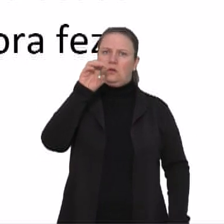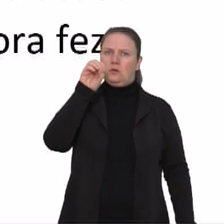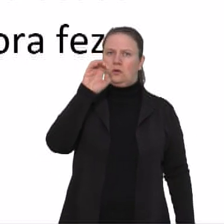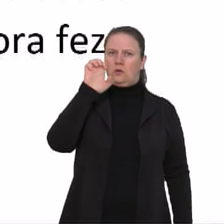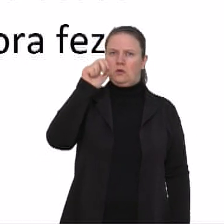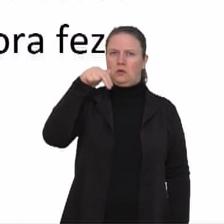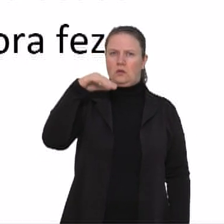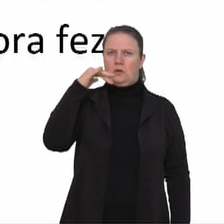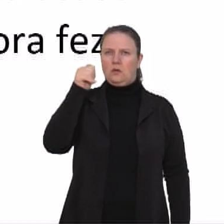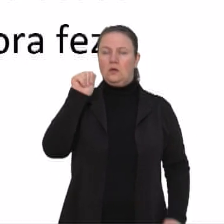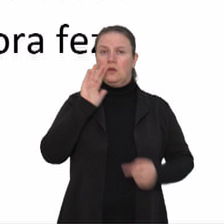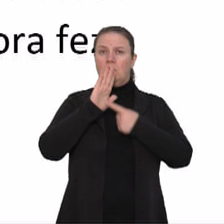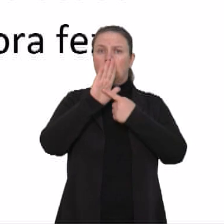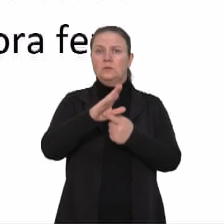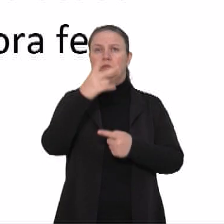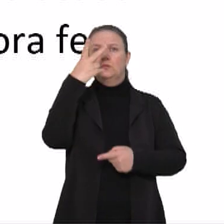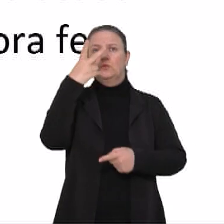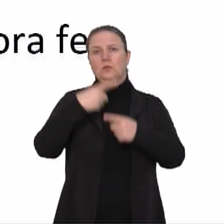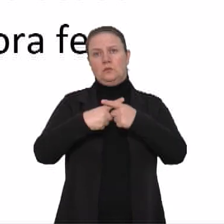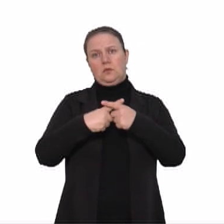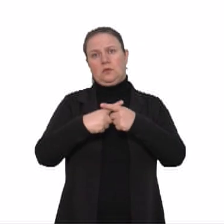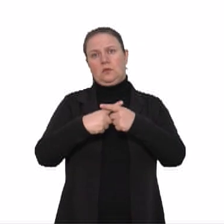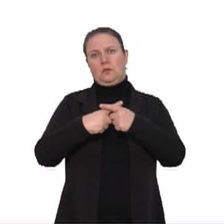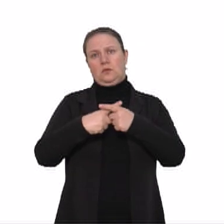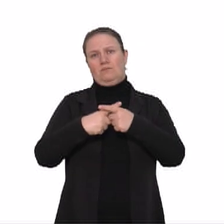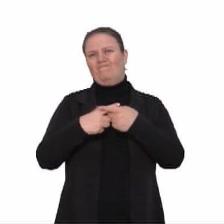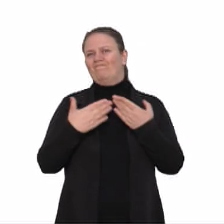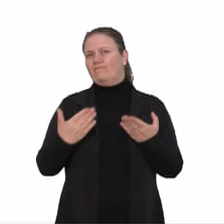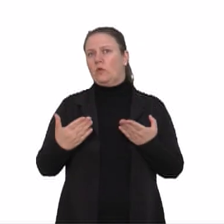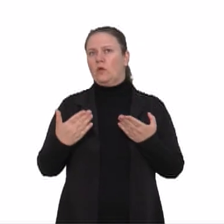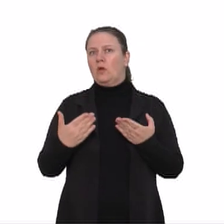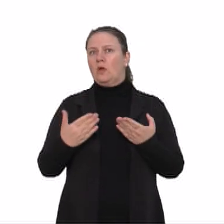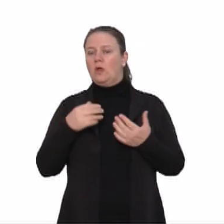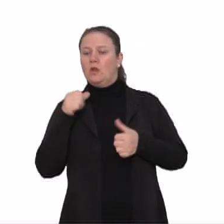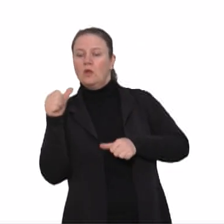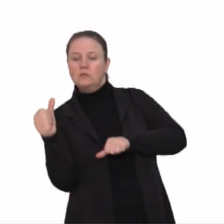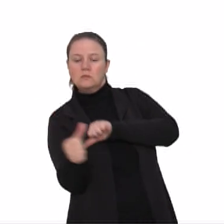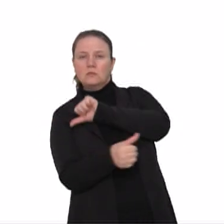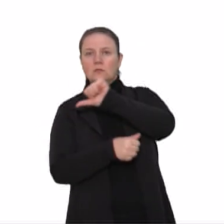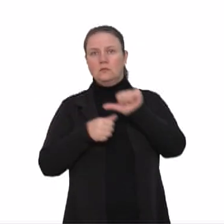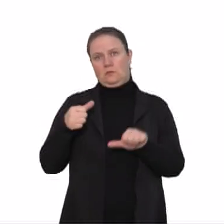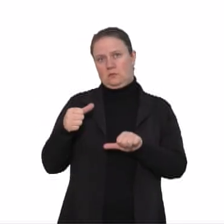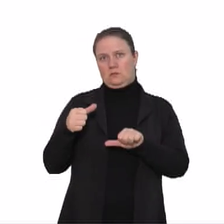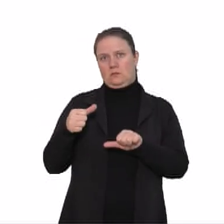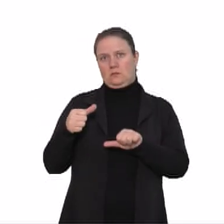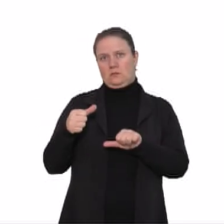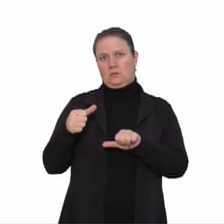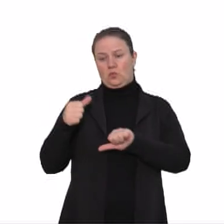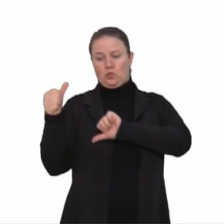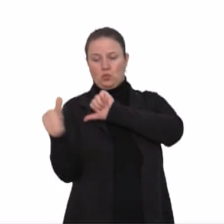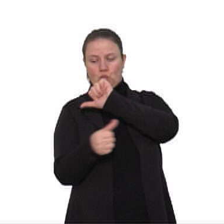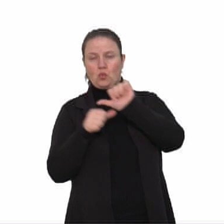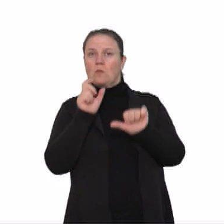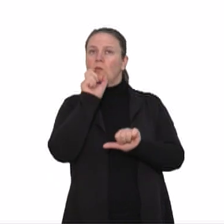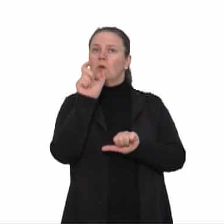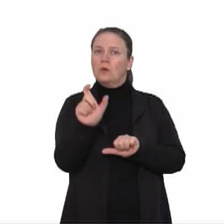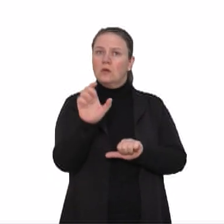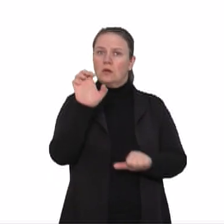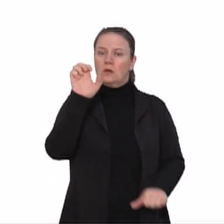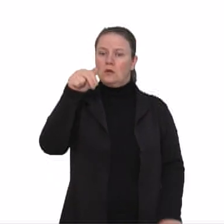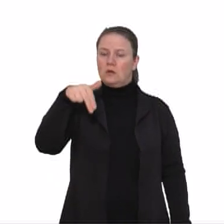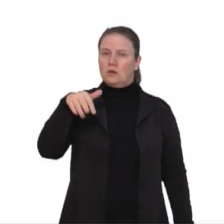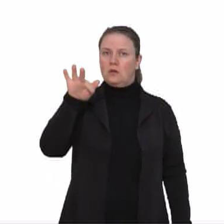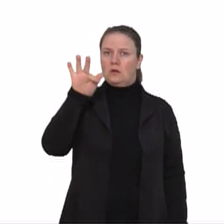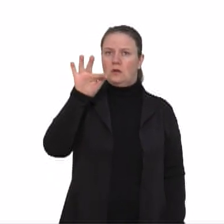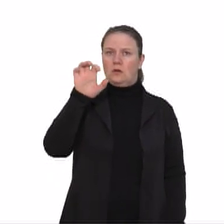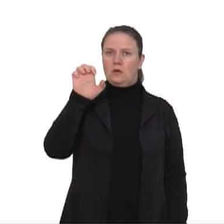palavras doença muito próximas. Então, ela fez esse recurso. Ela trocou a palavra doença por